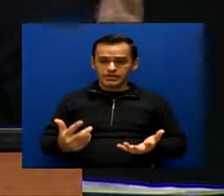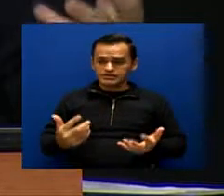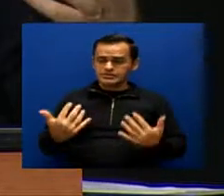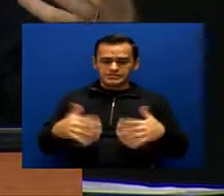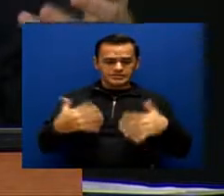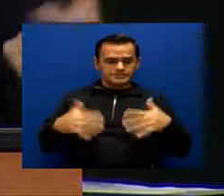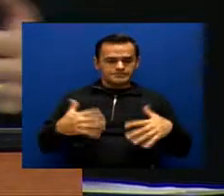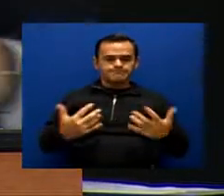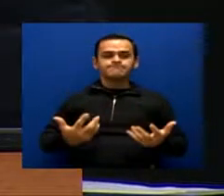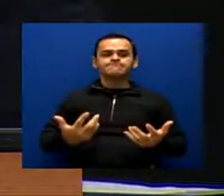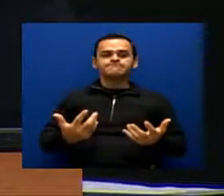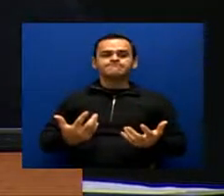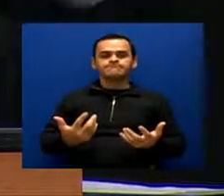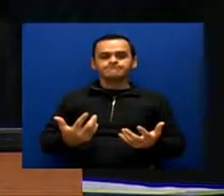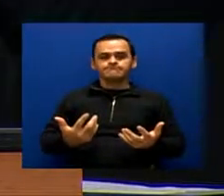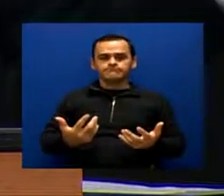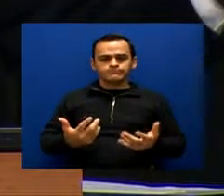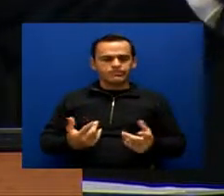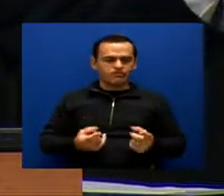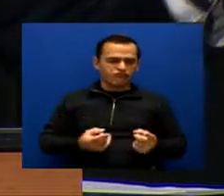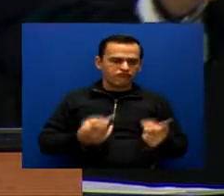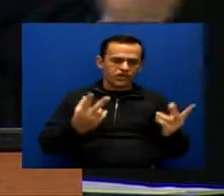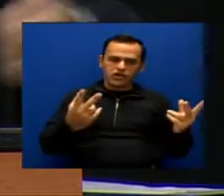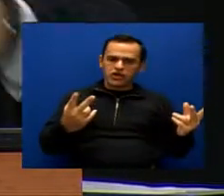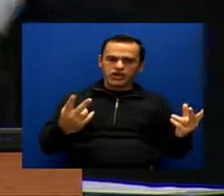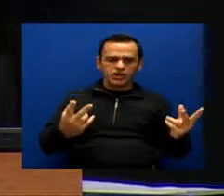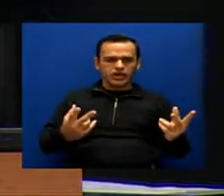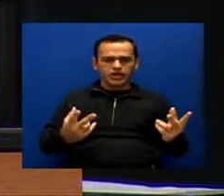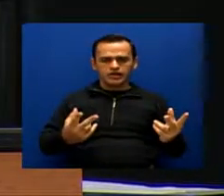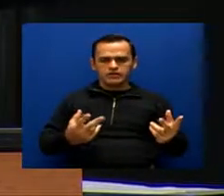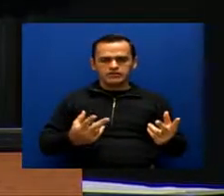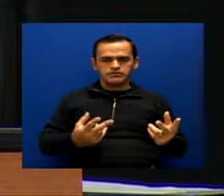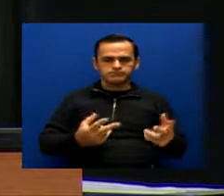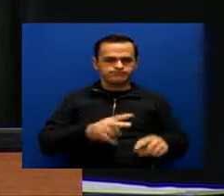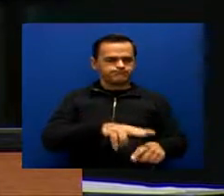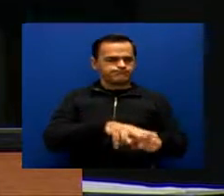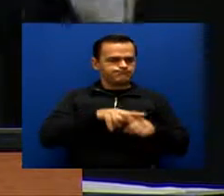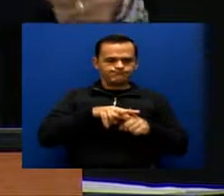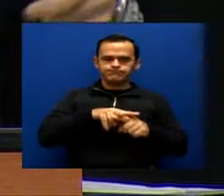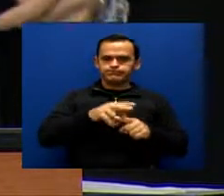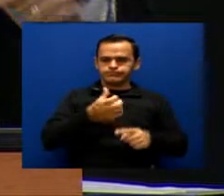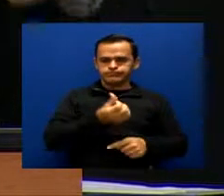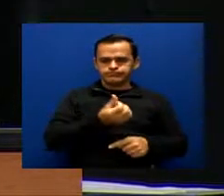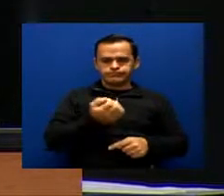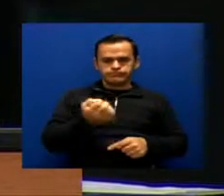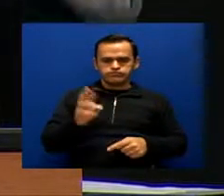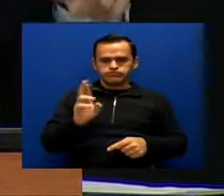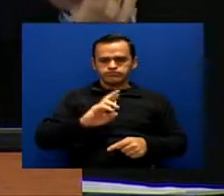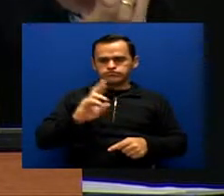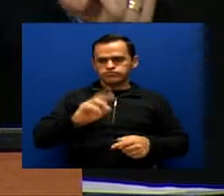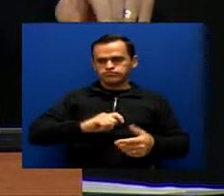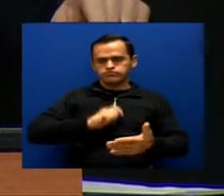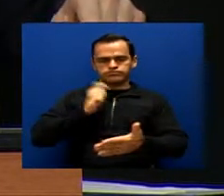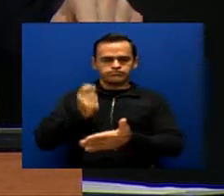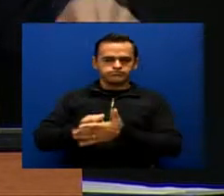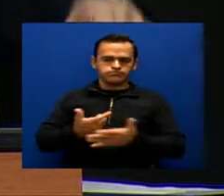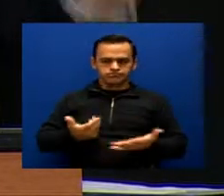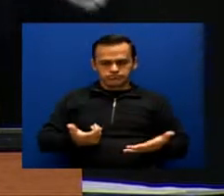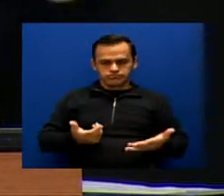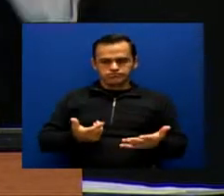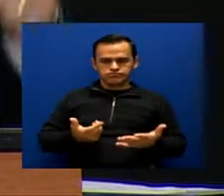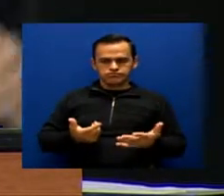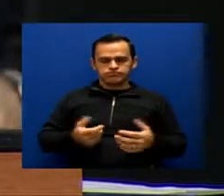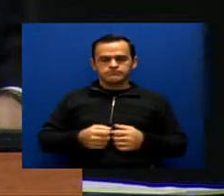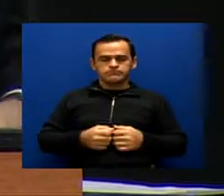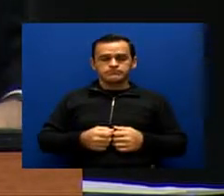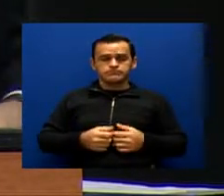mesmo não tendo, Vitão, vende o que não tem para conseguir pagar esses R$600. Aí,